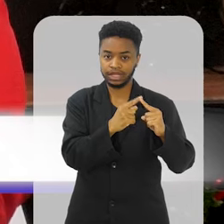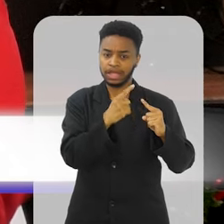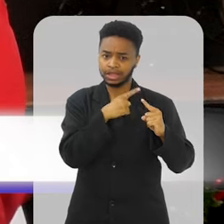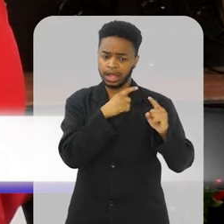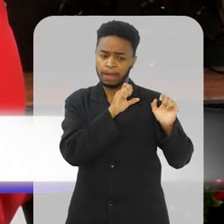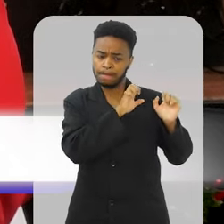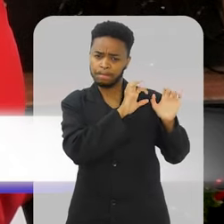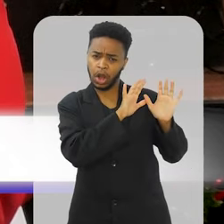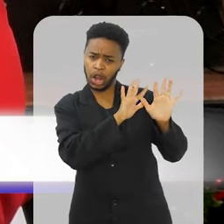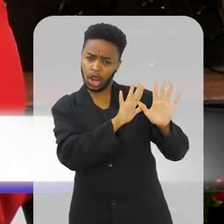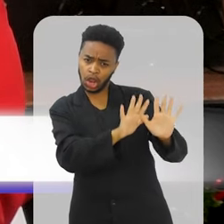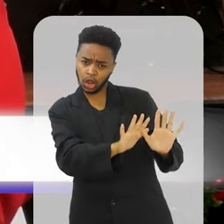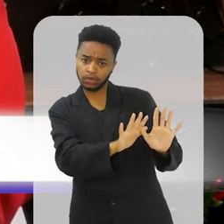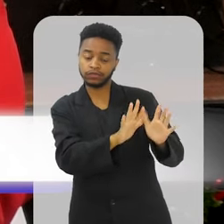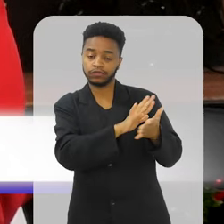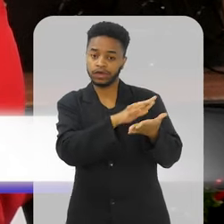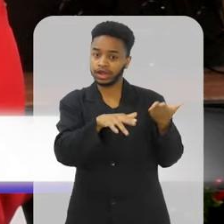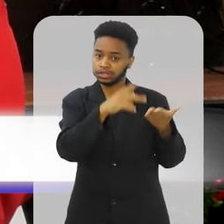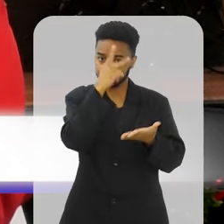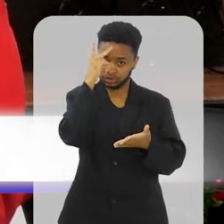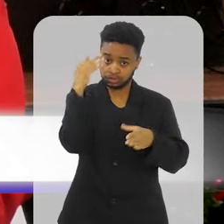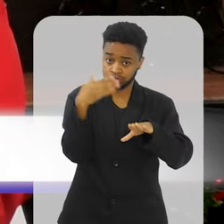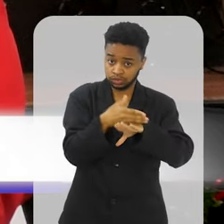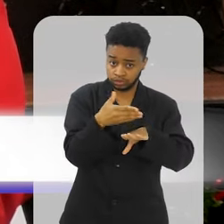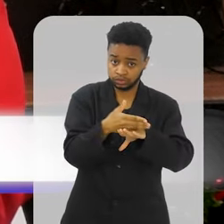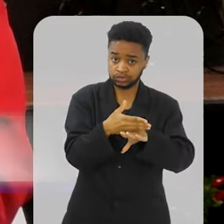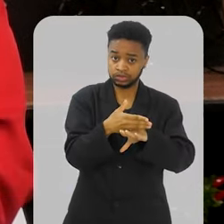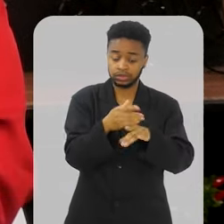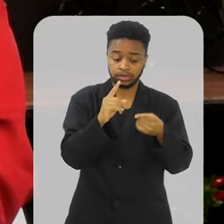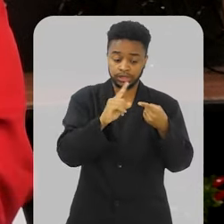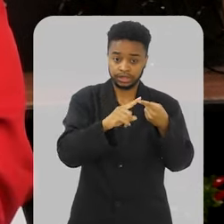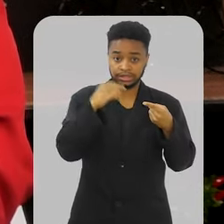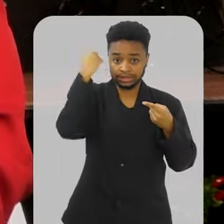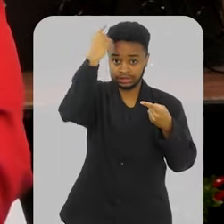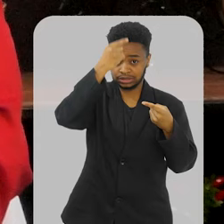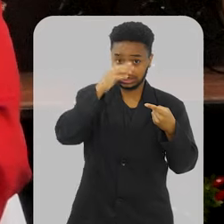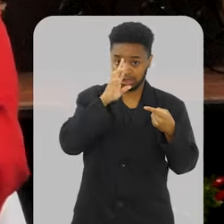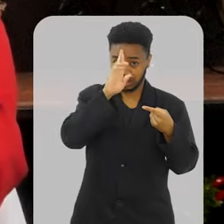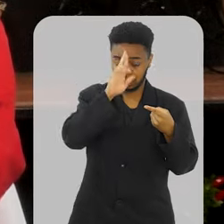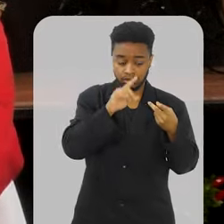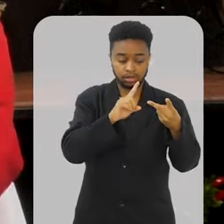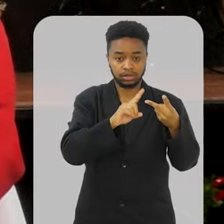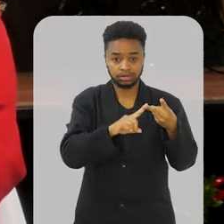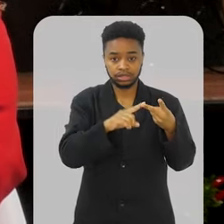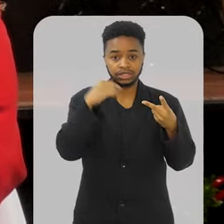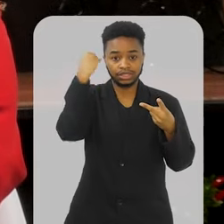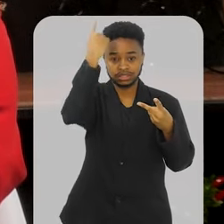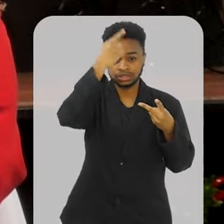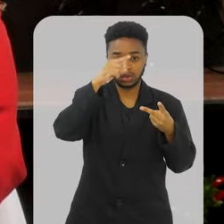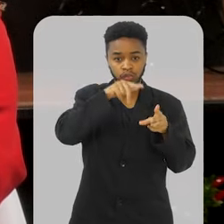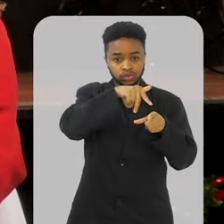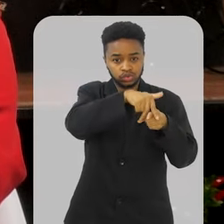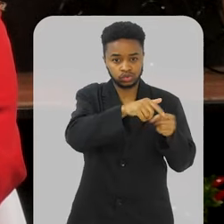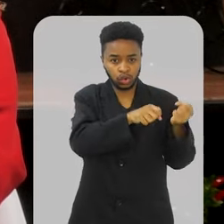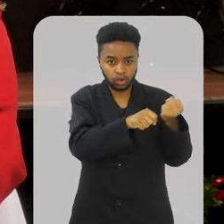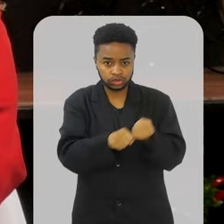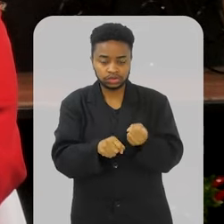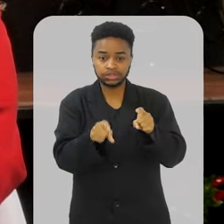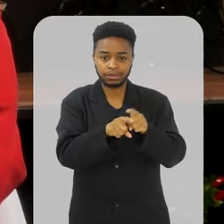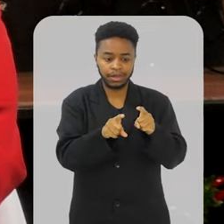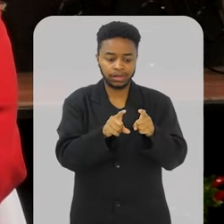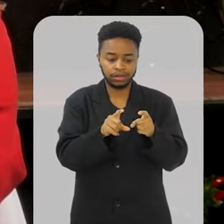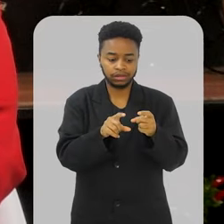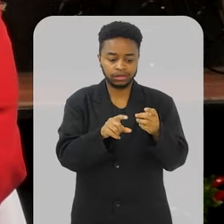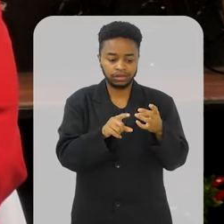grande número de seguidores que é Santa Rita e São Jorge mas as outras 28 não é isso sen